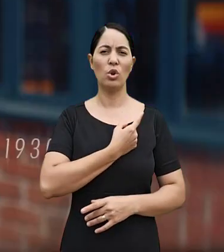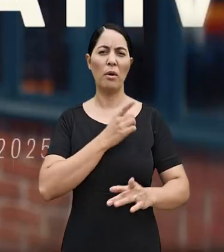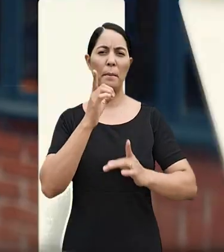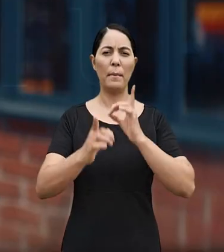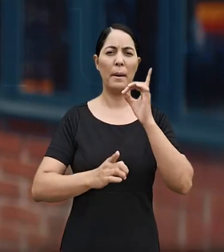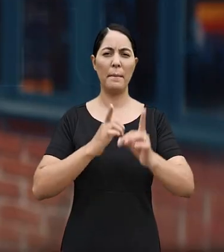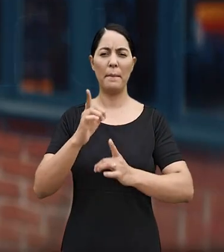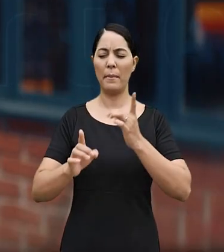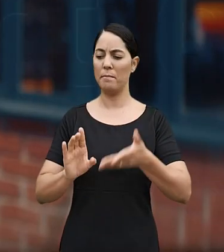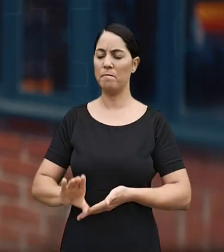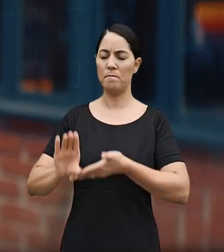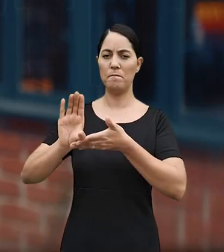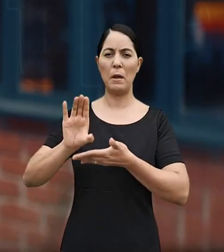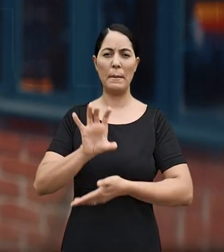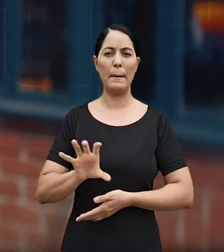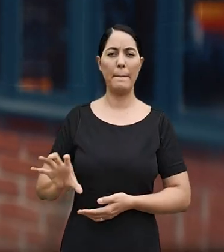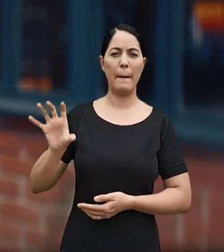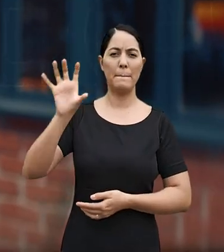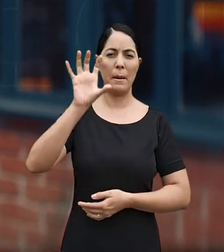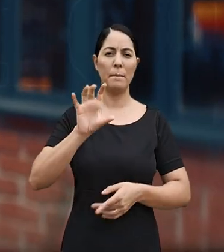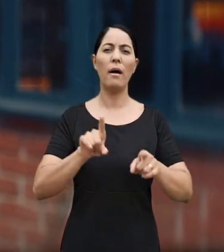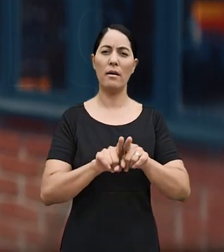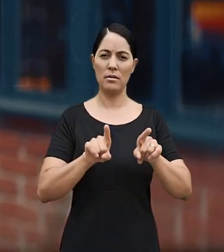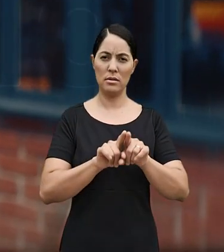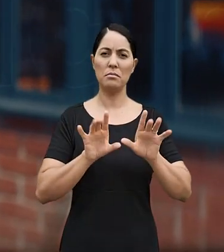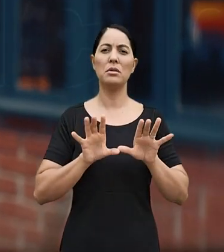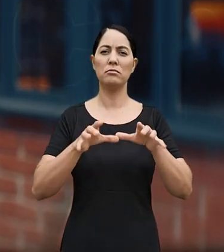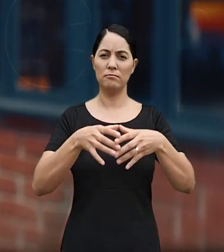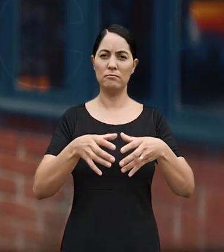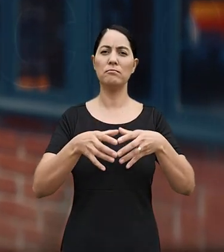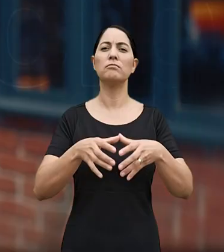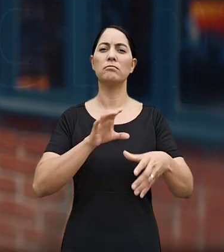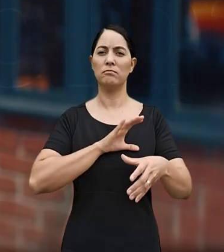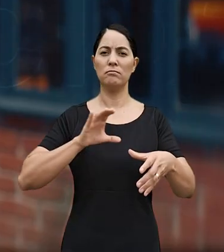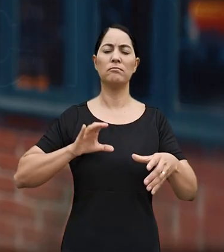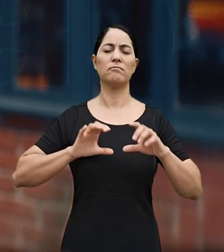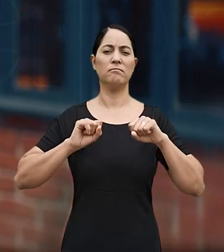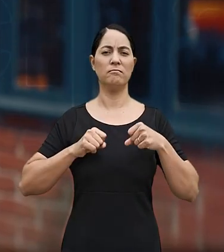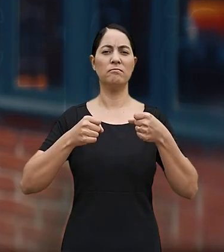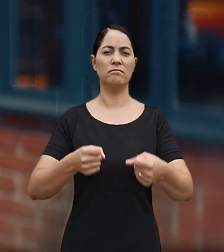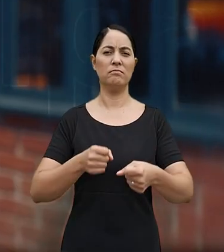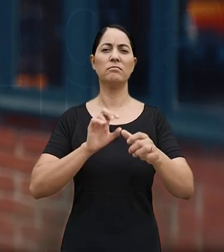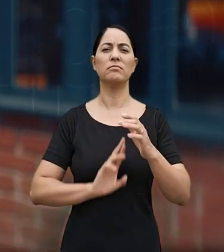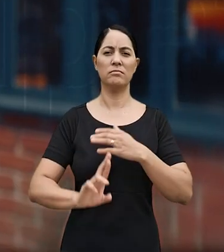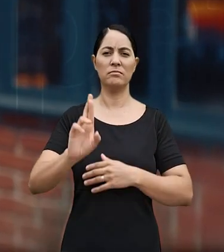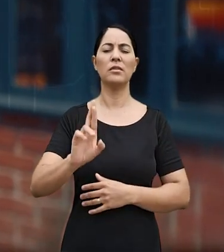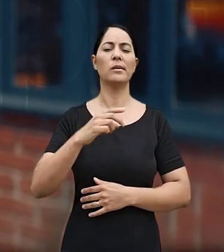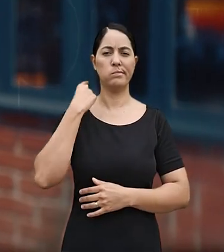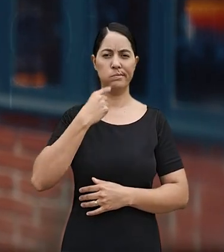Ampliamos o diálogo com conselheiros, seccionais e comissões, garantindo decisões coletivas e representativas